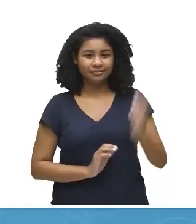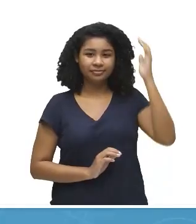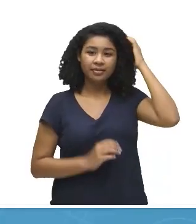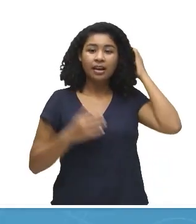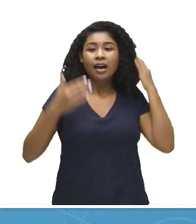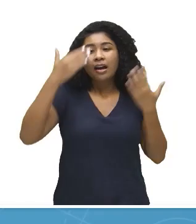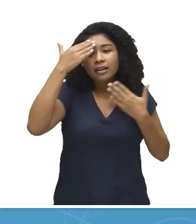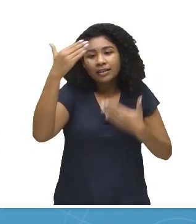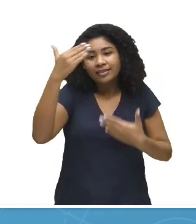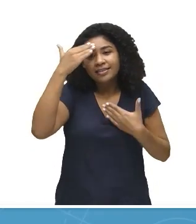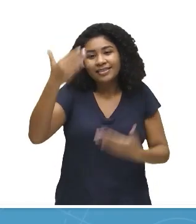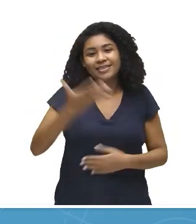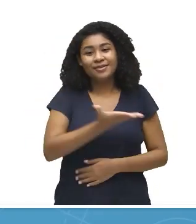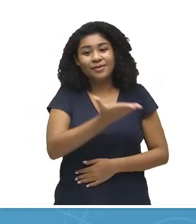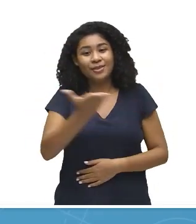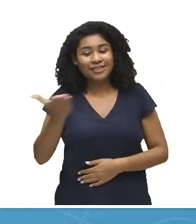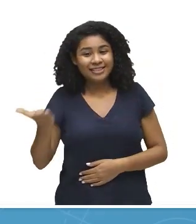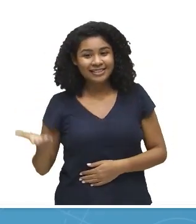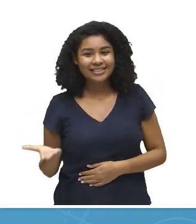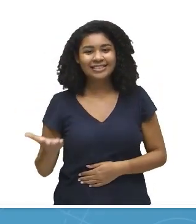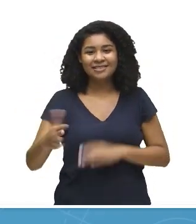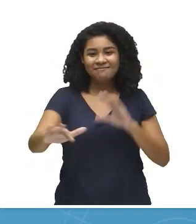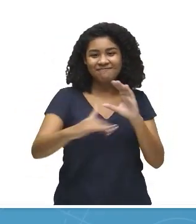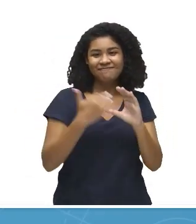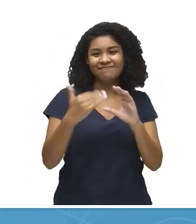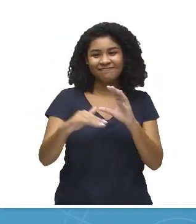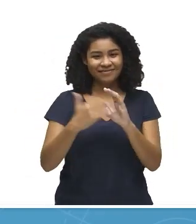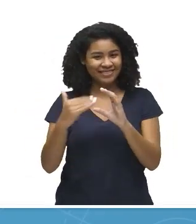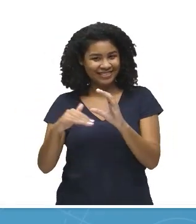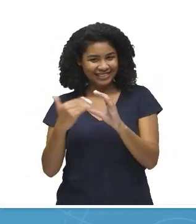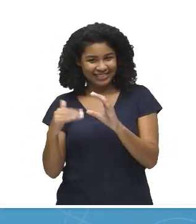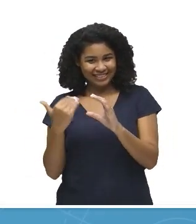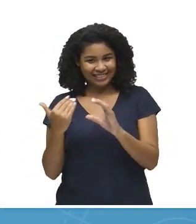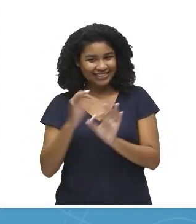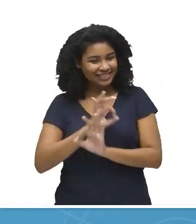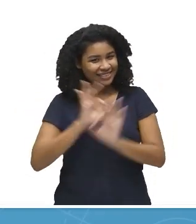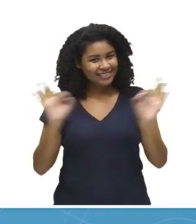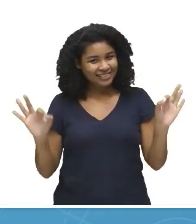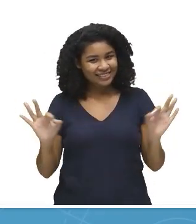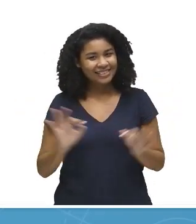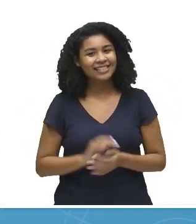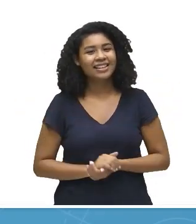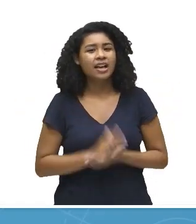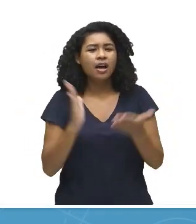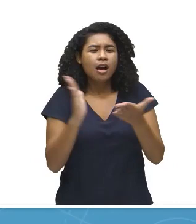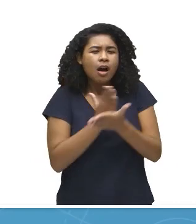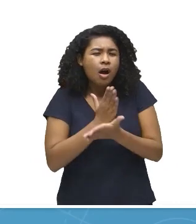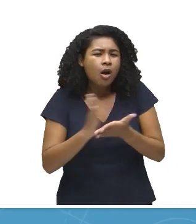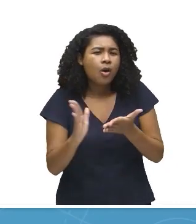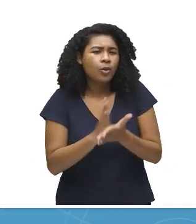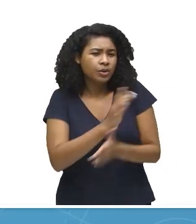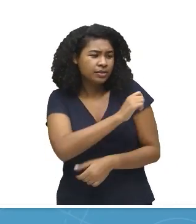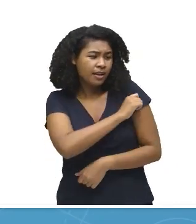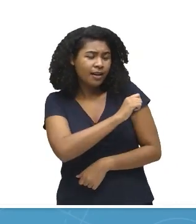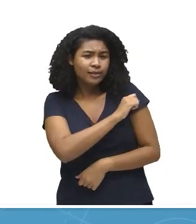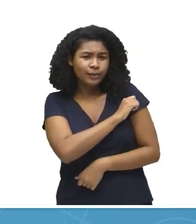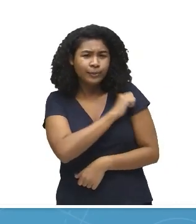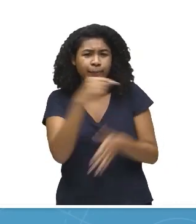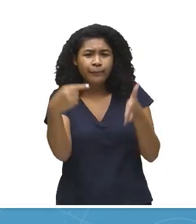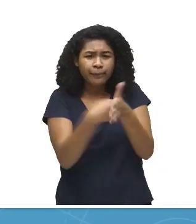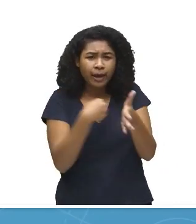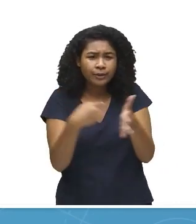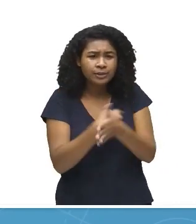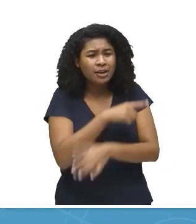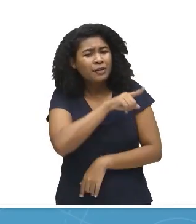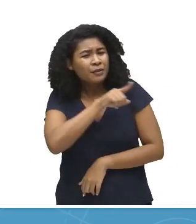Agradeço aí a participação de todos vocês no chat. Alguns alunos colocaram aí, alguém está vendo a minha